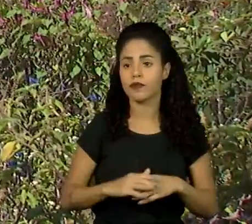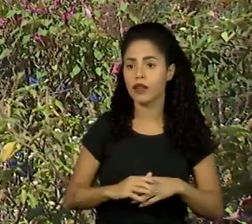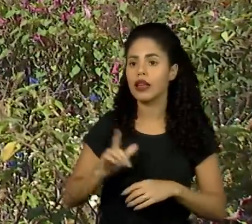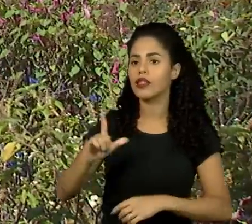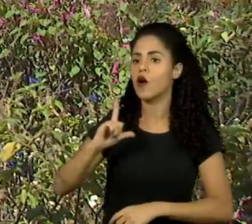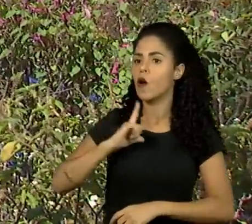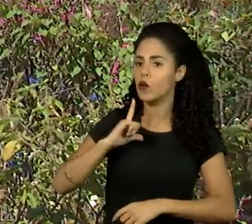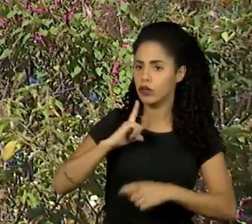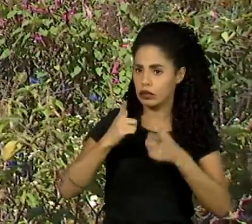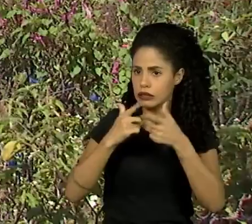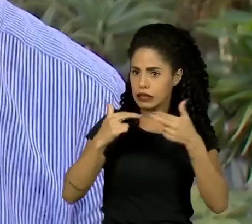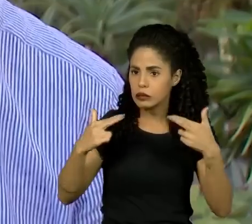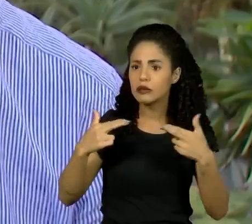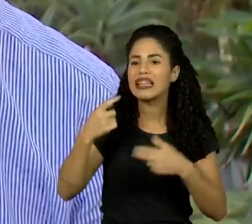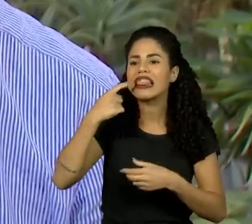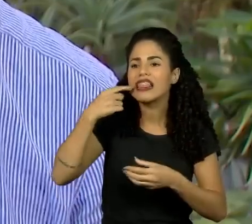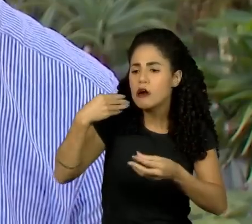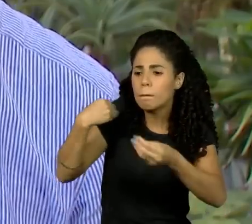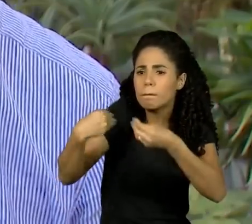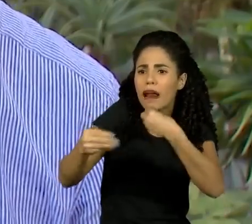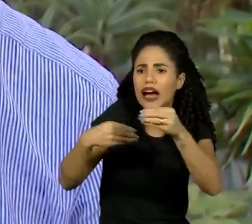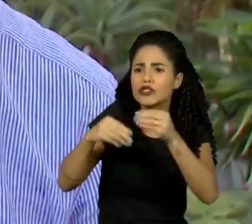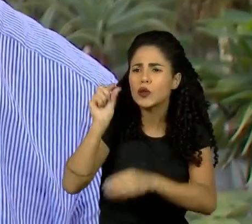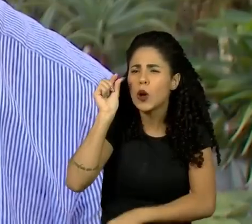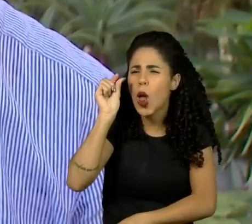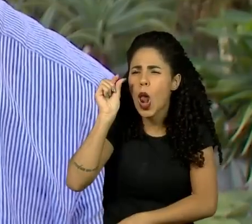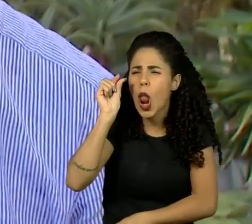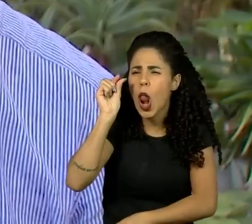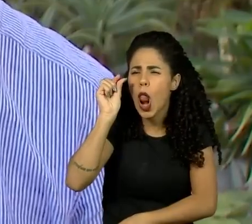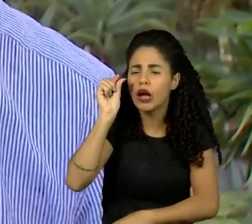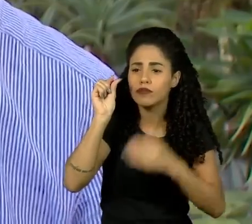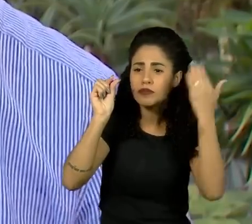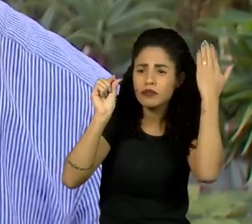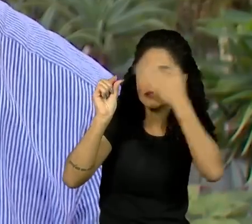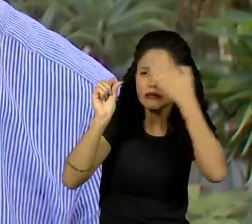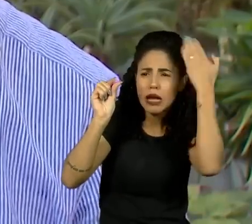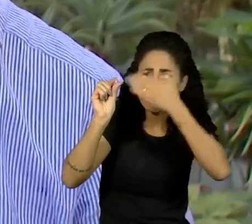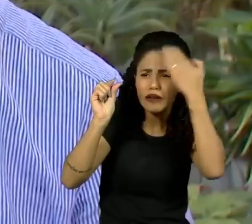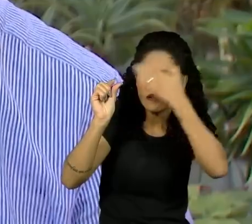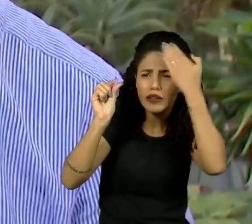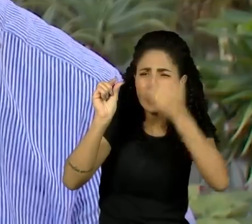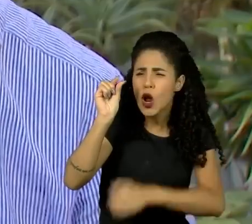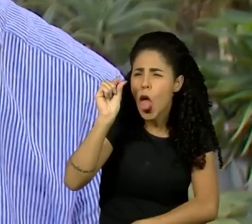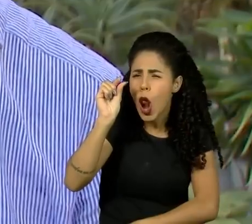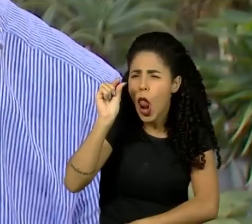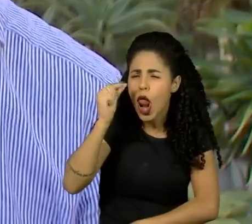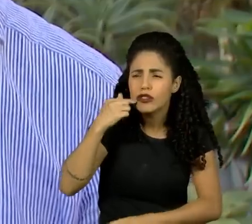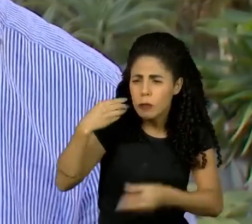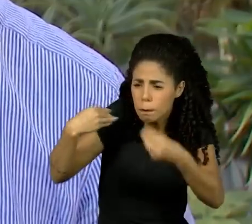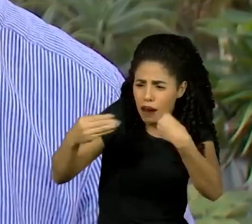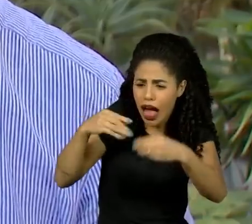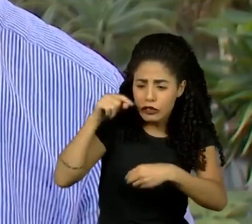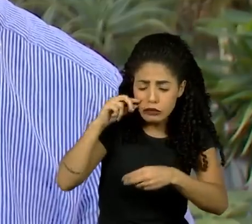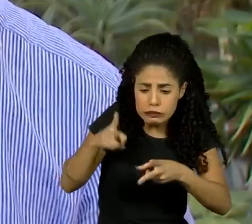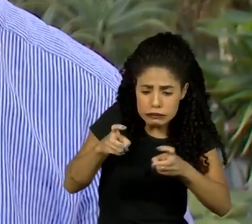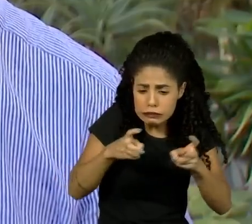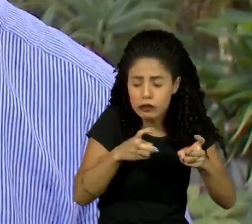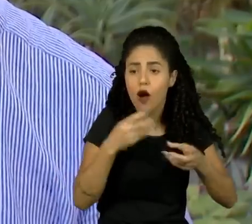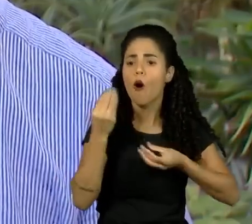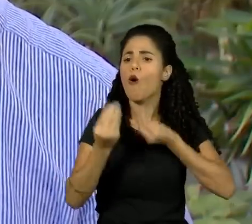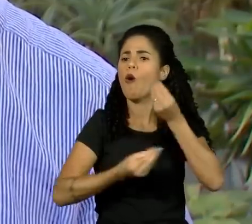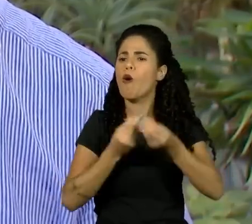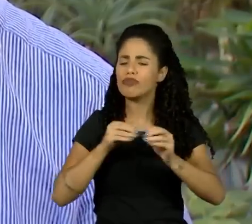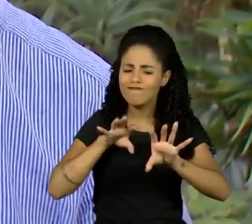dos microplásticos, né, com a deposição do microplástico no ar, né, que a gente sabe que existe, e como